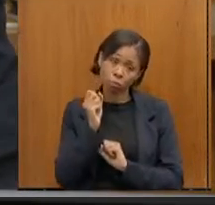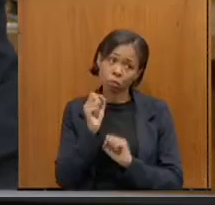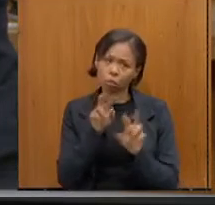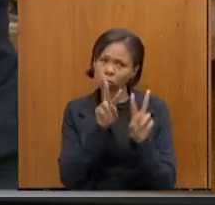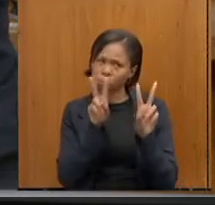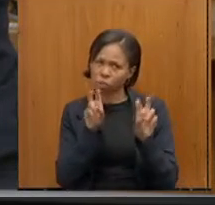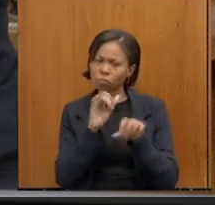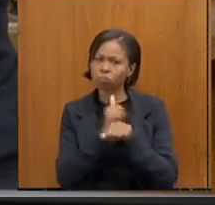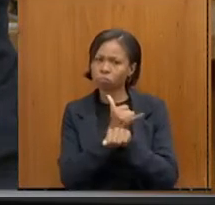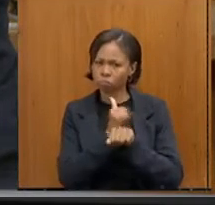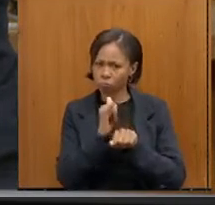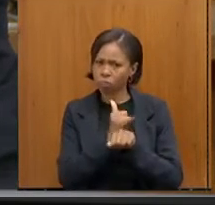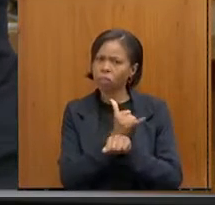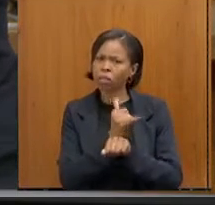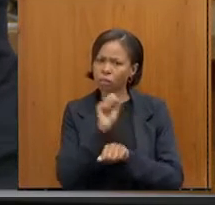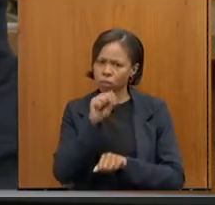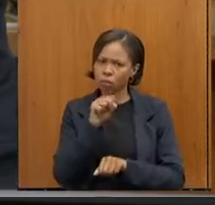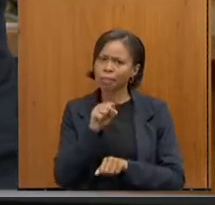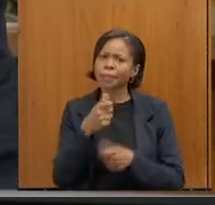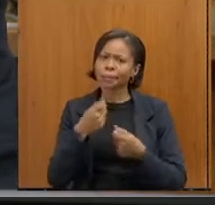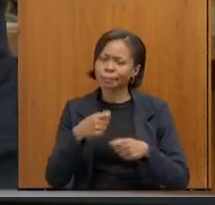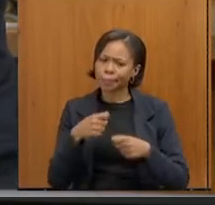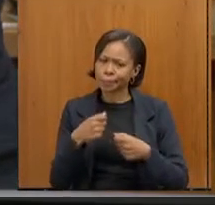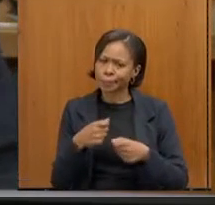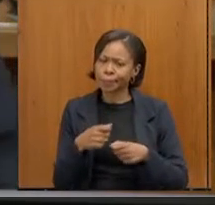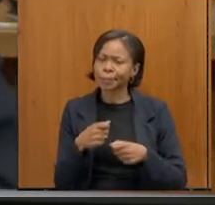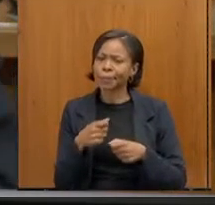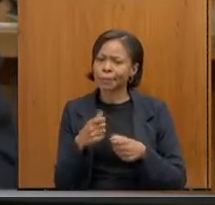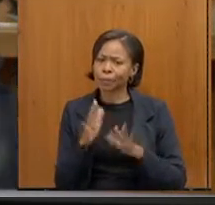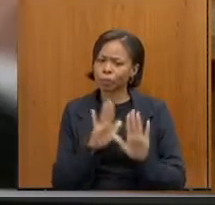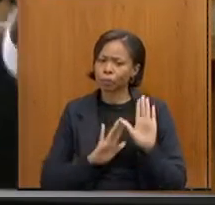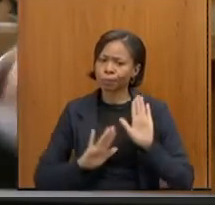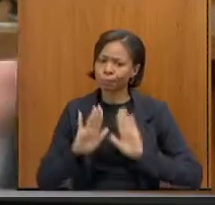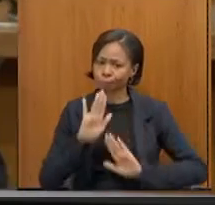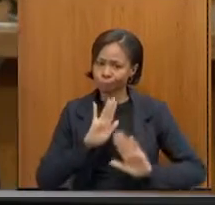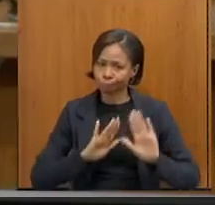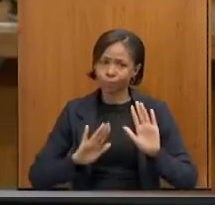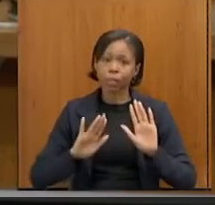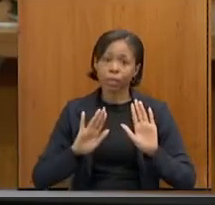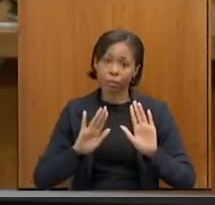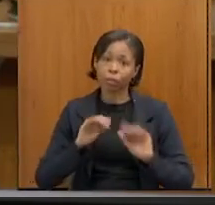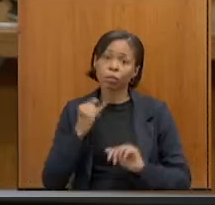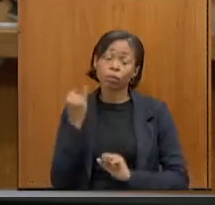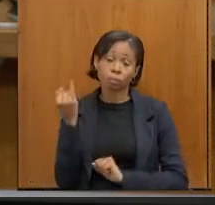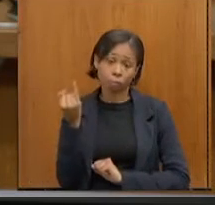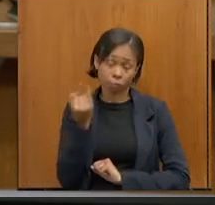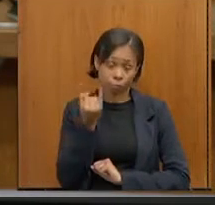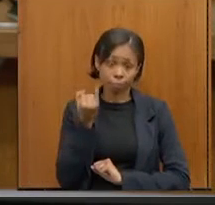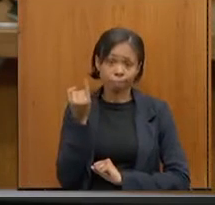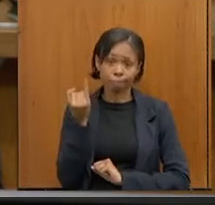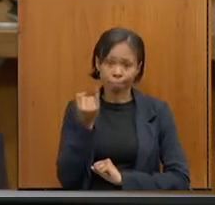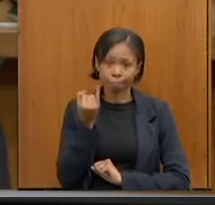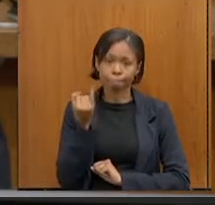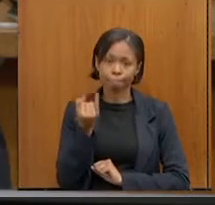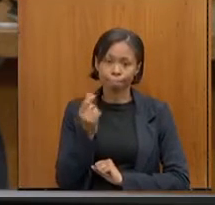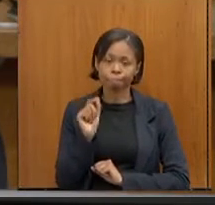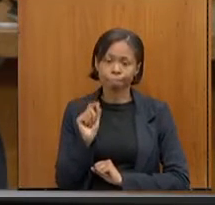estratégico que realmente tem que ser tratado com o máximo cuidado muito importante aqui é